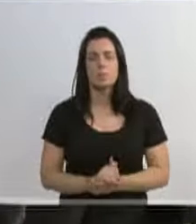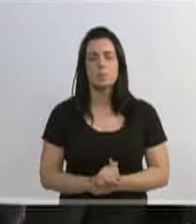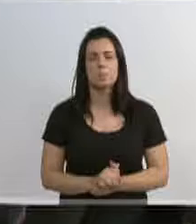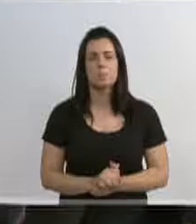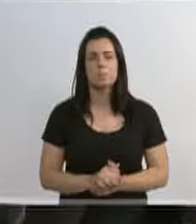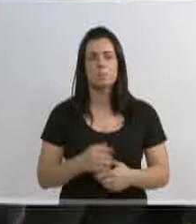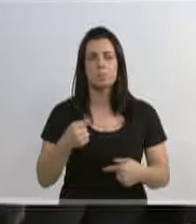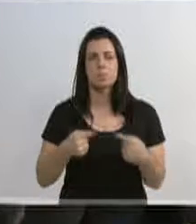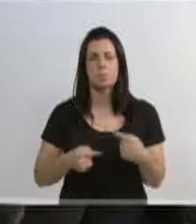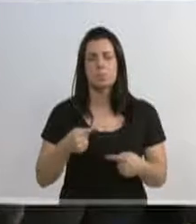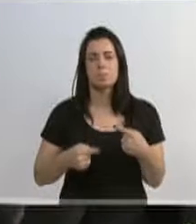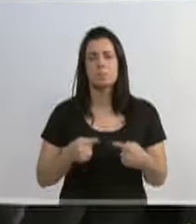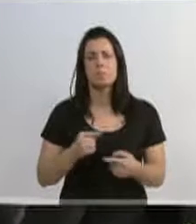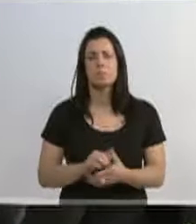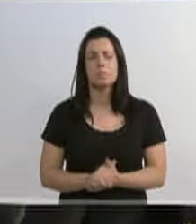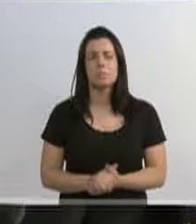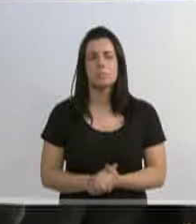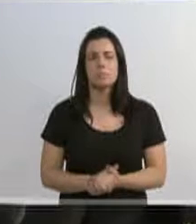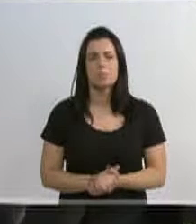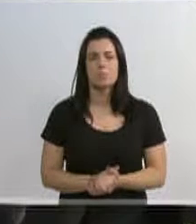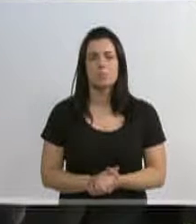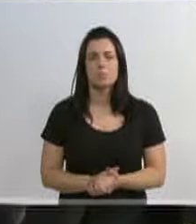Em discussão?